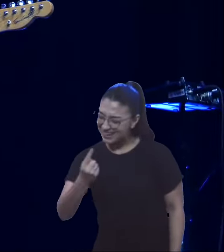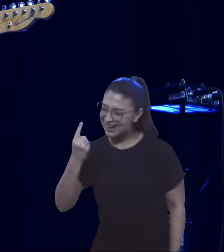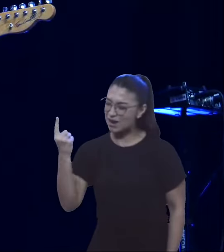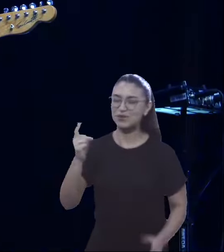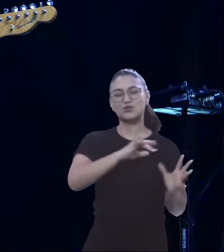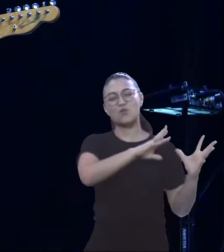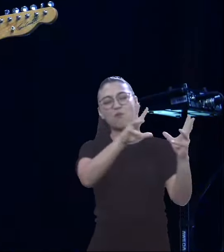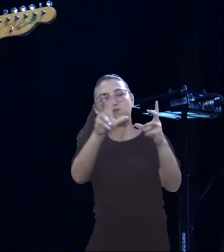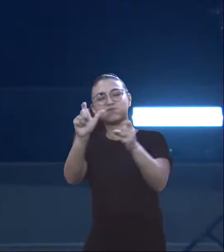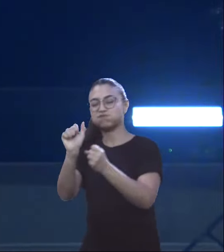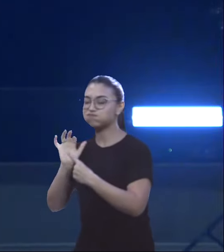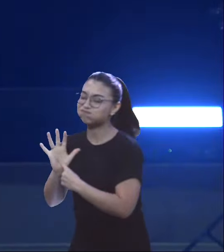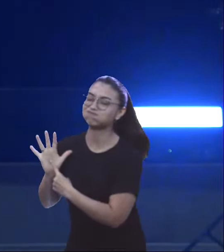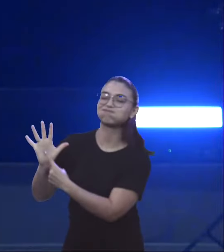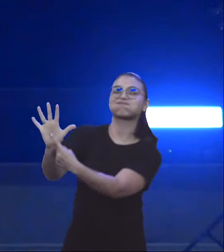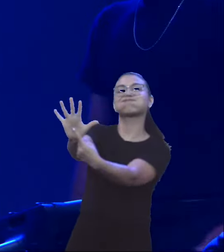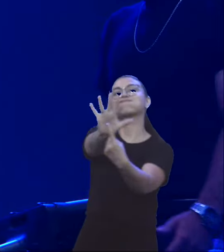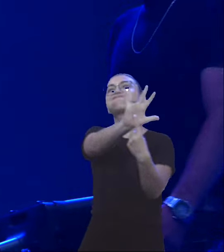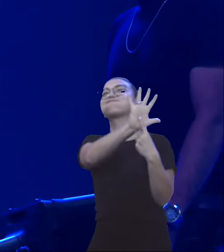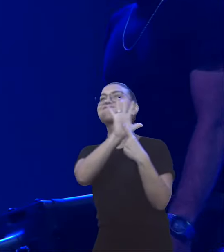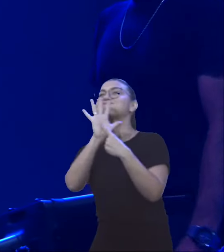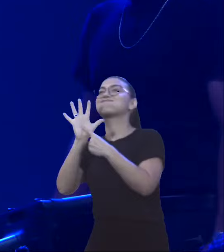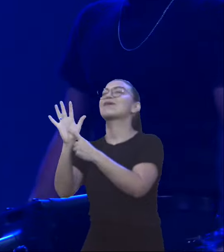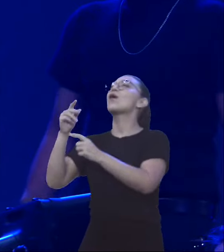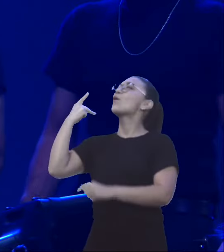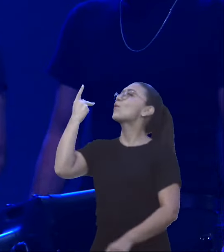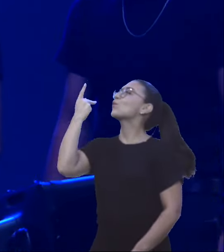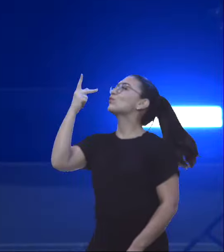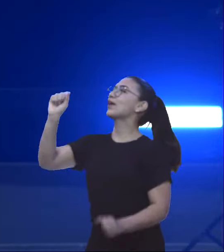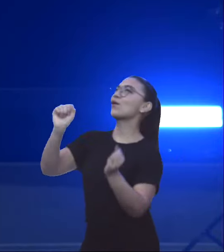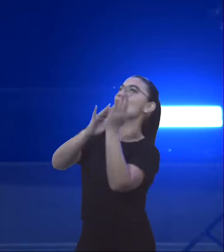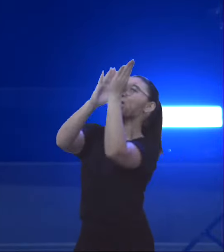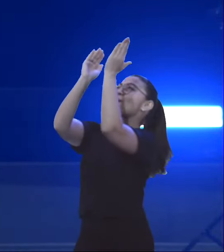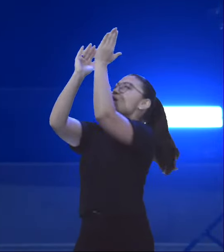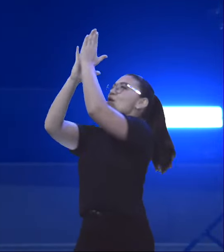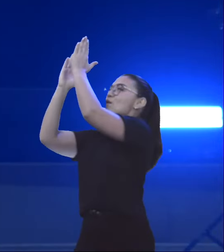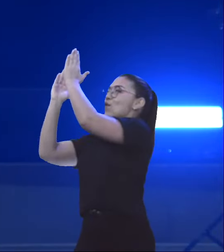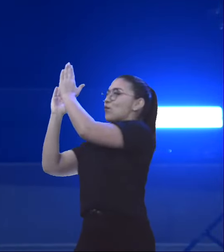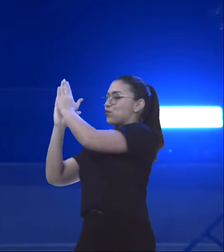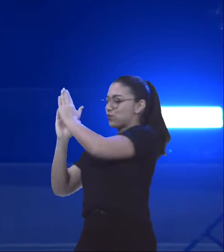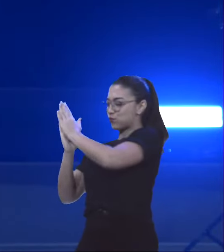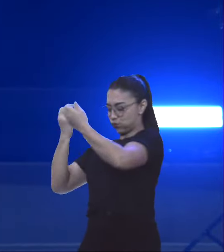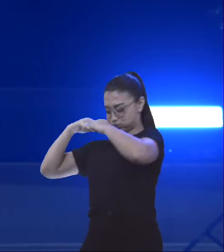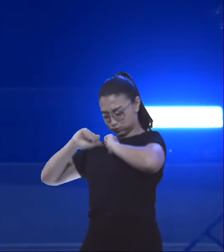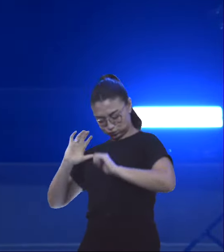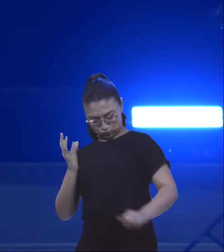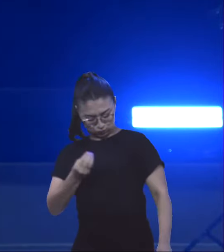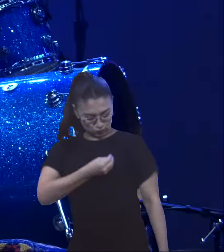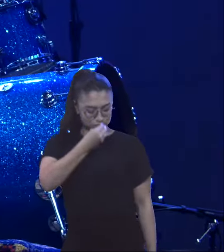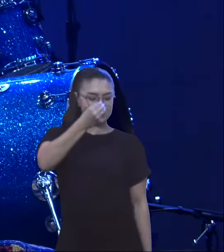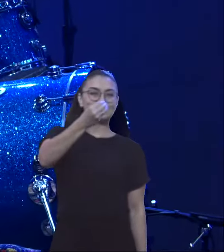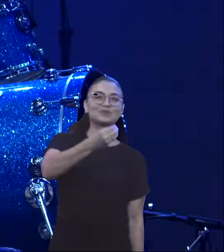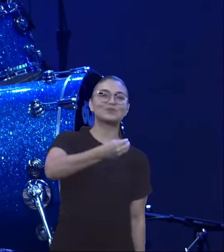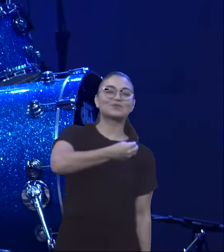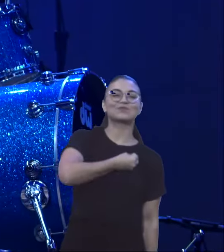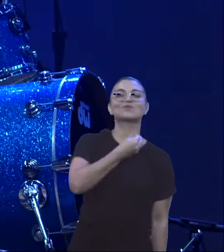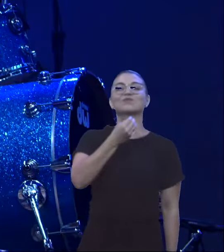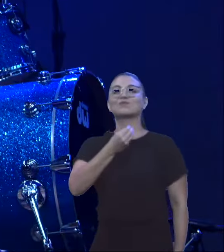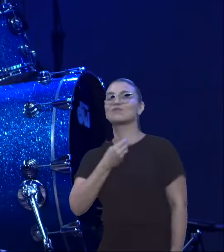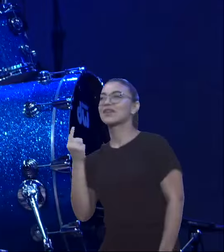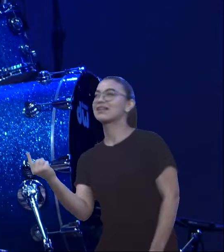canção. O teu louvor sempre estará em nossos lábios. Eternamente se ouvirá essa